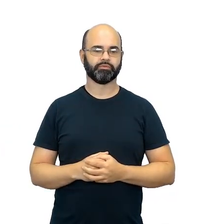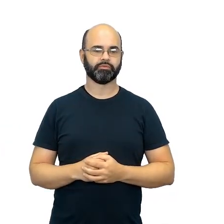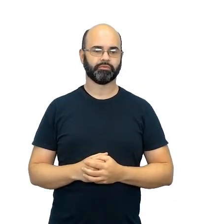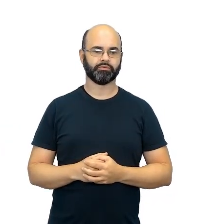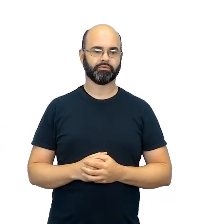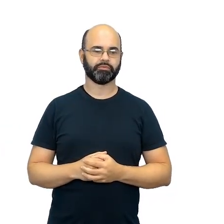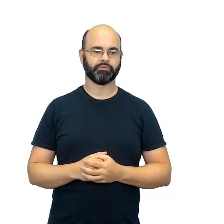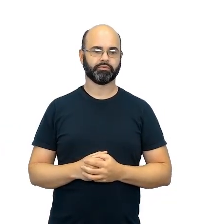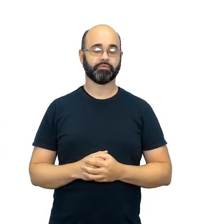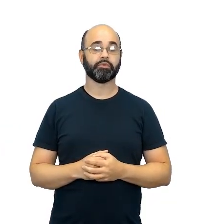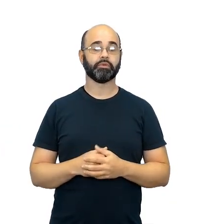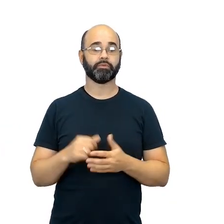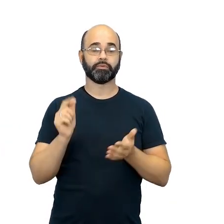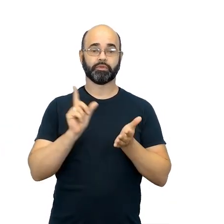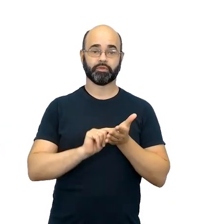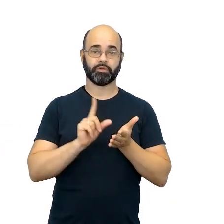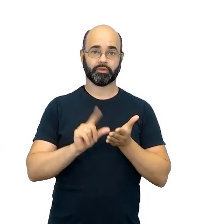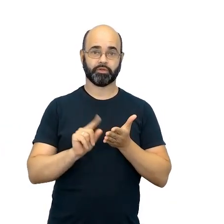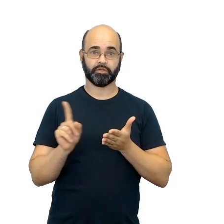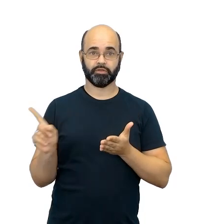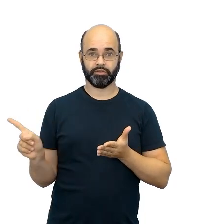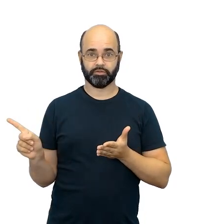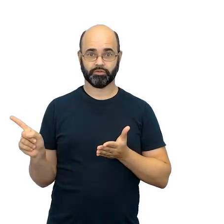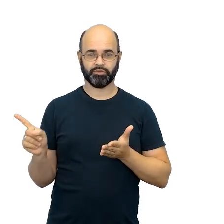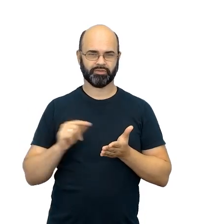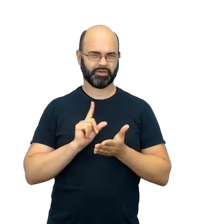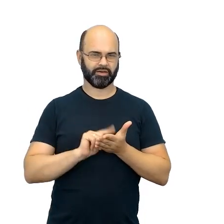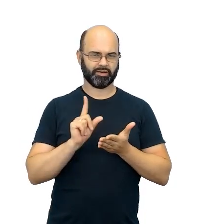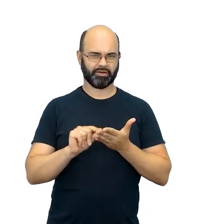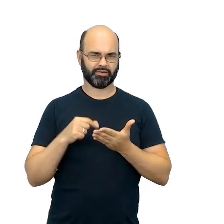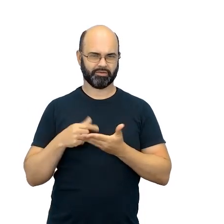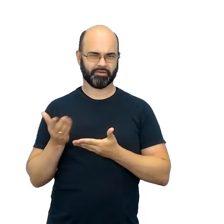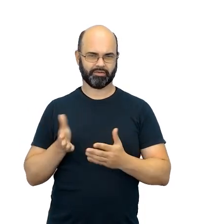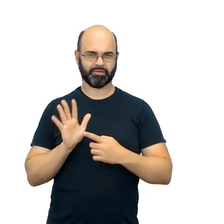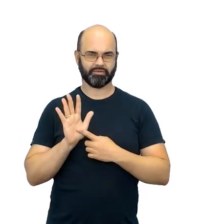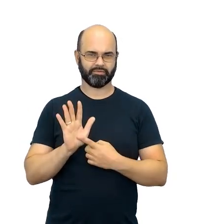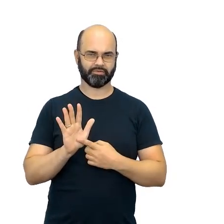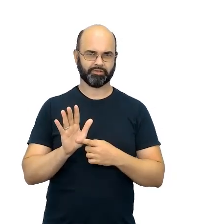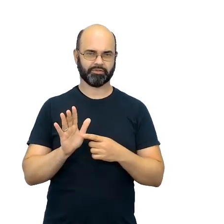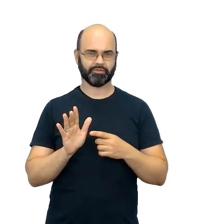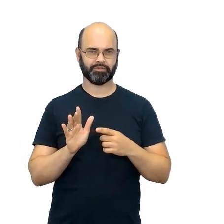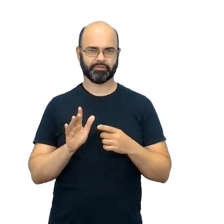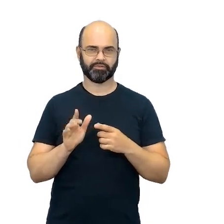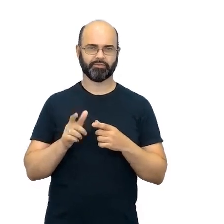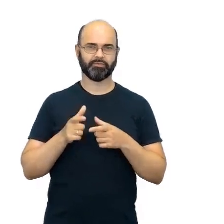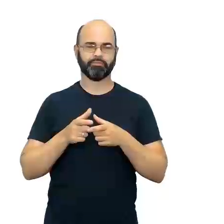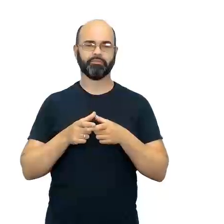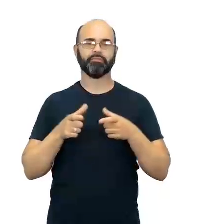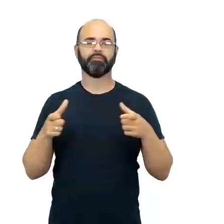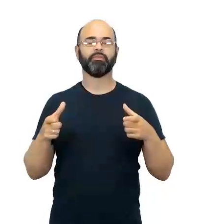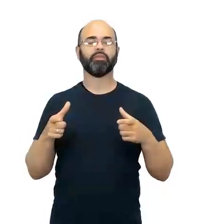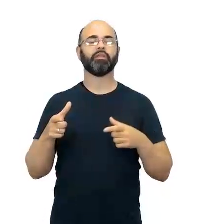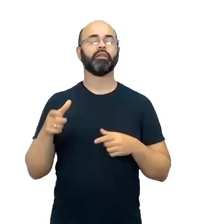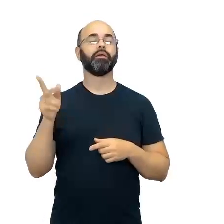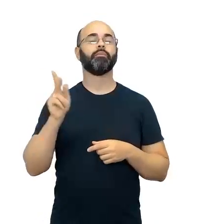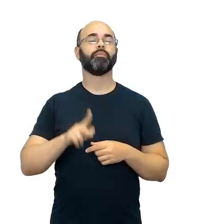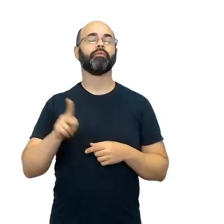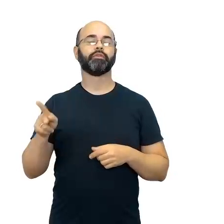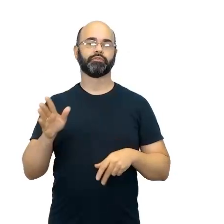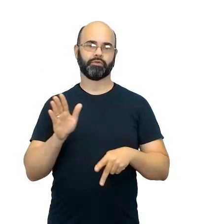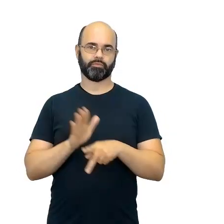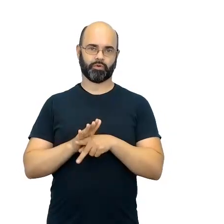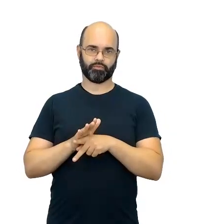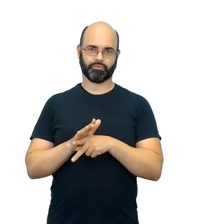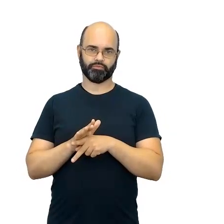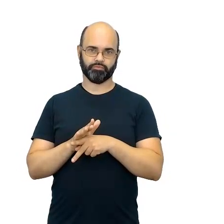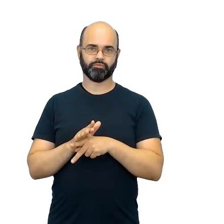assim, esses artigos que eu estou colocando, a maioria deles são mais, né, voltados para o professor. Então,